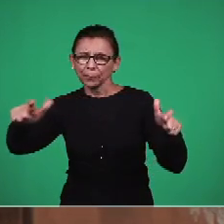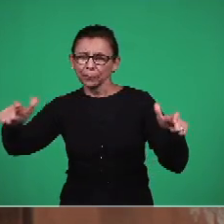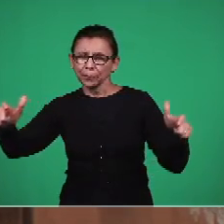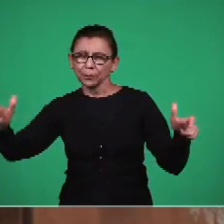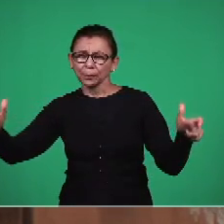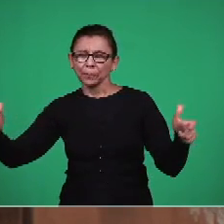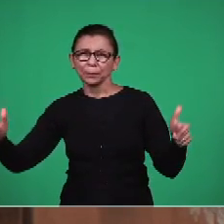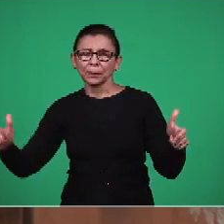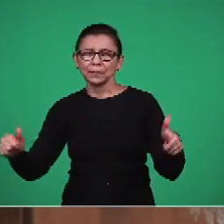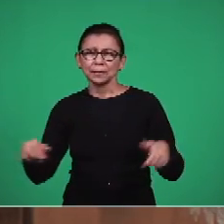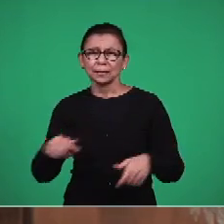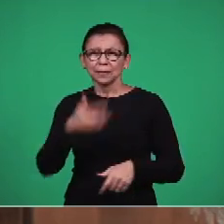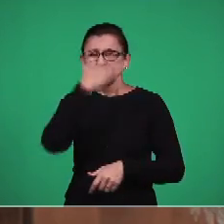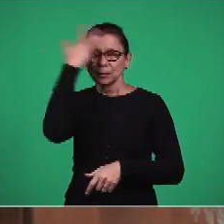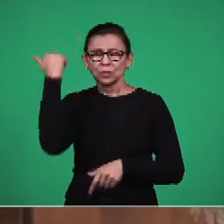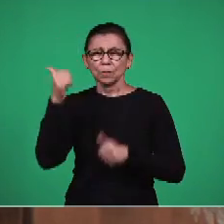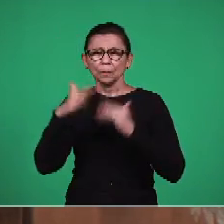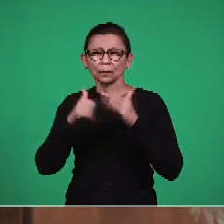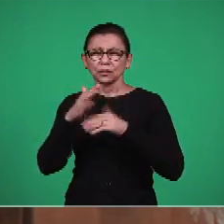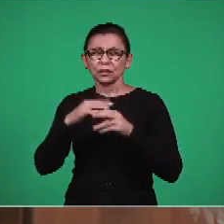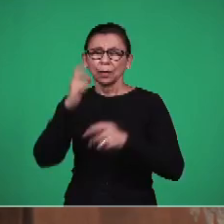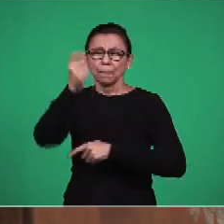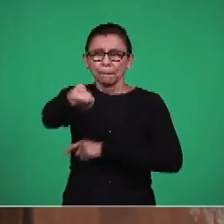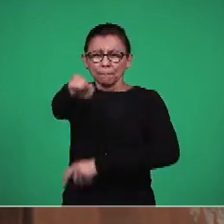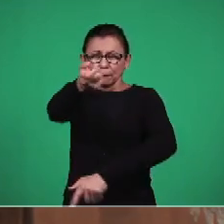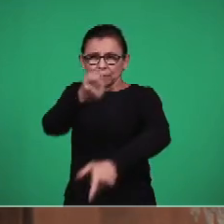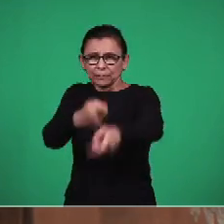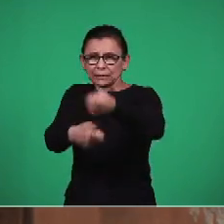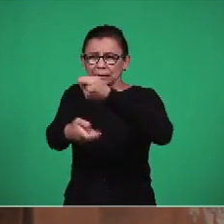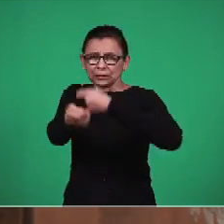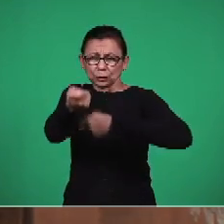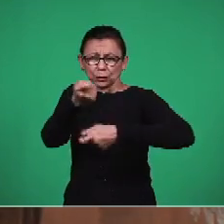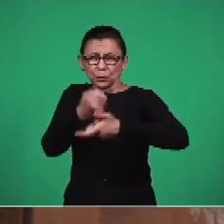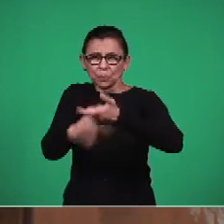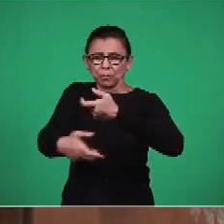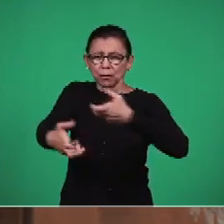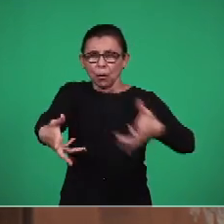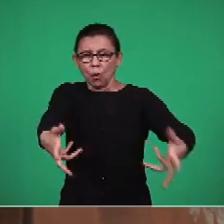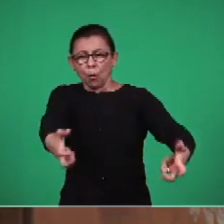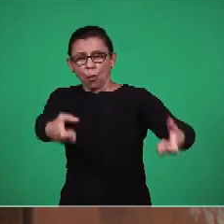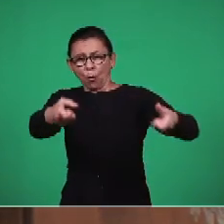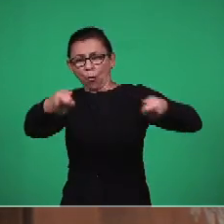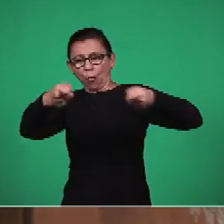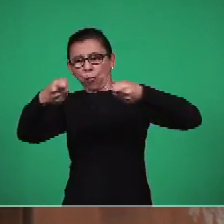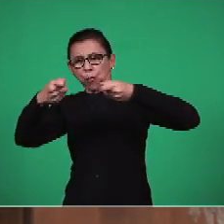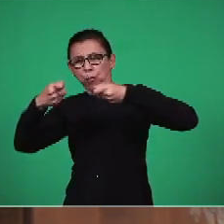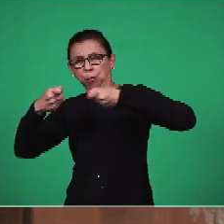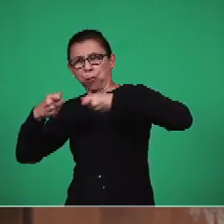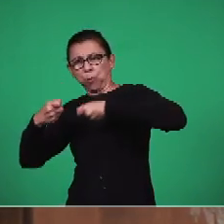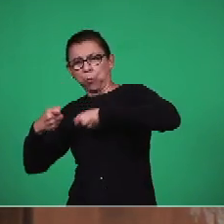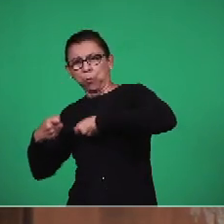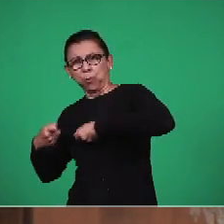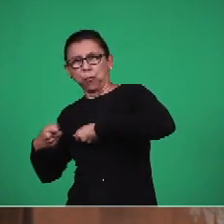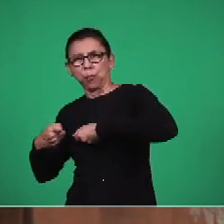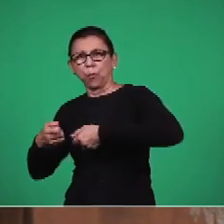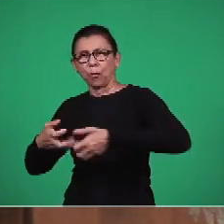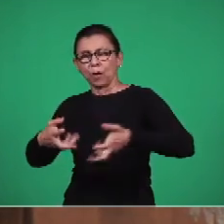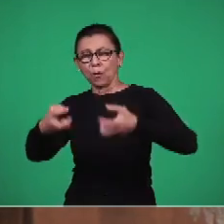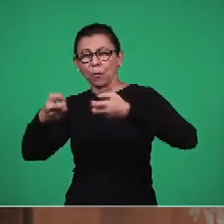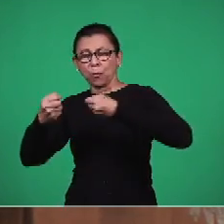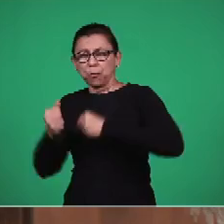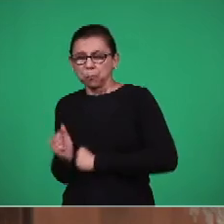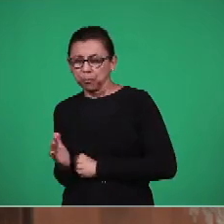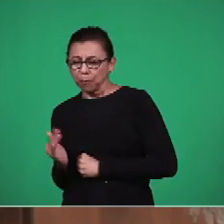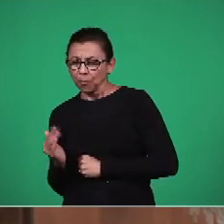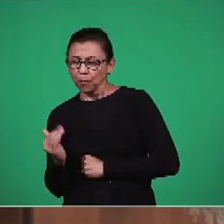os pescadores conhecidos, Meirelles, aí vinham no meio da rua e diziam, manjuba, compadre Meirelles. Quer dizer, então, as manjubas. E